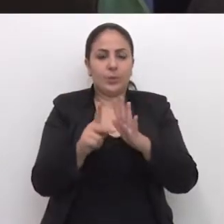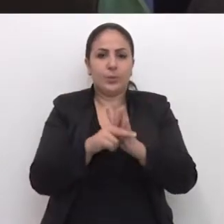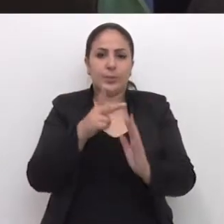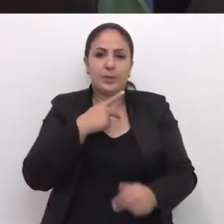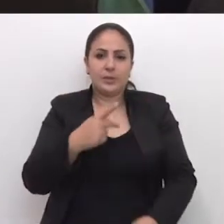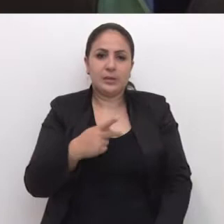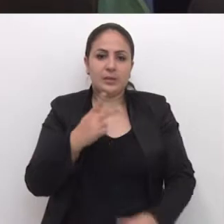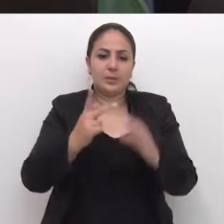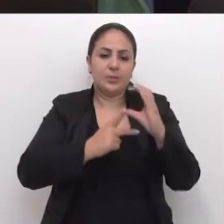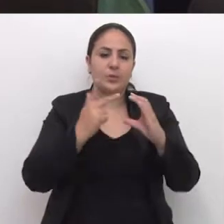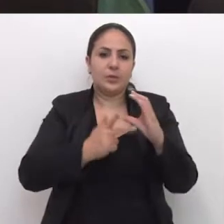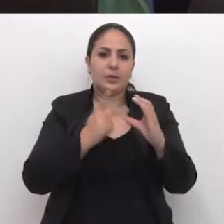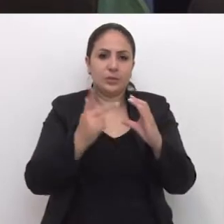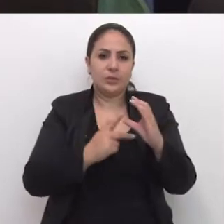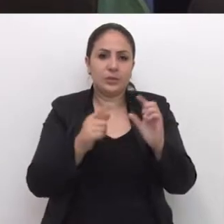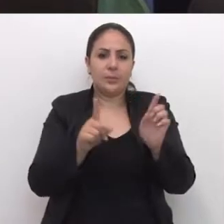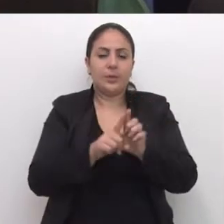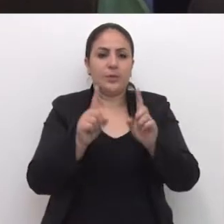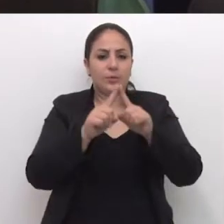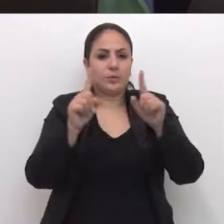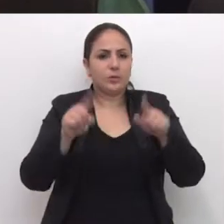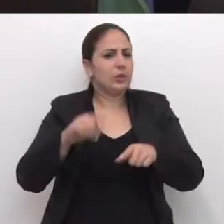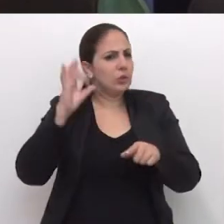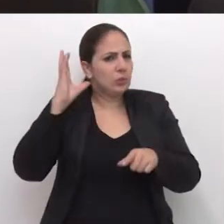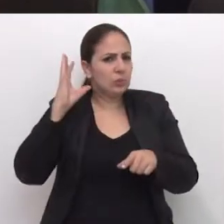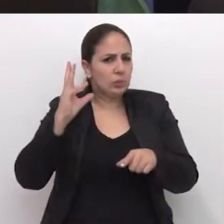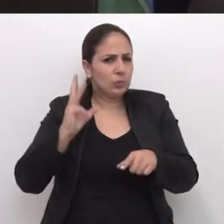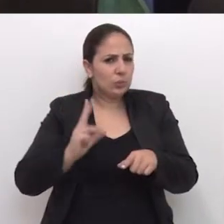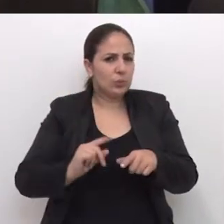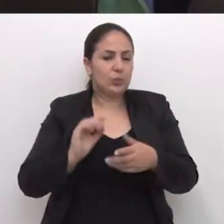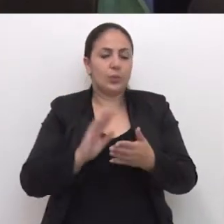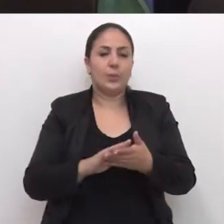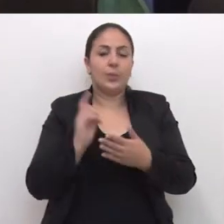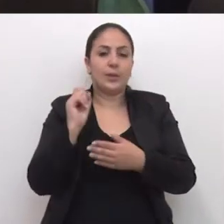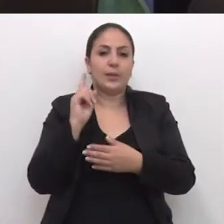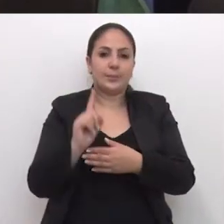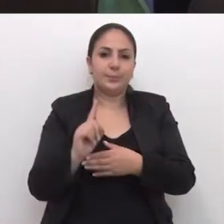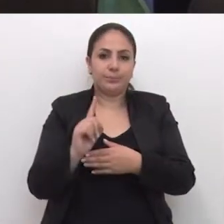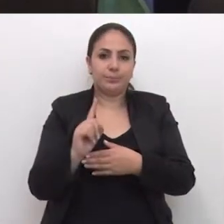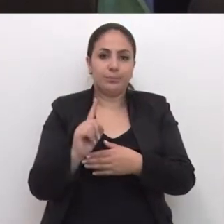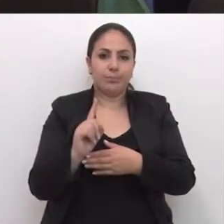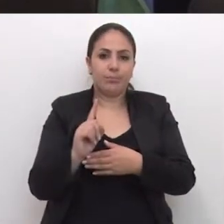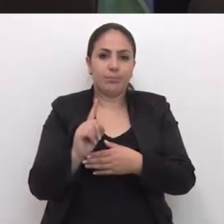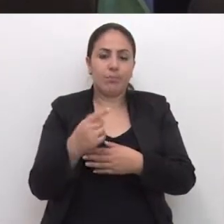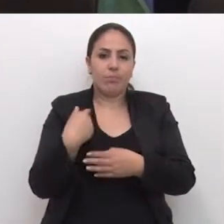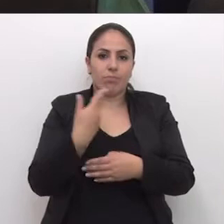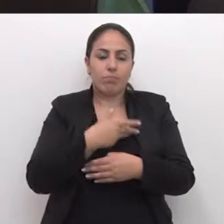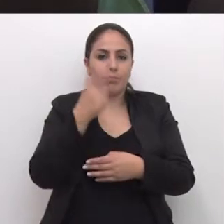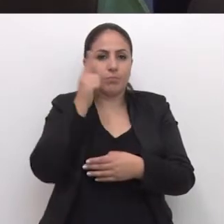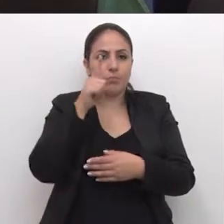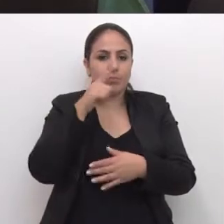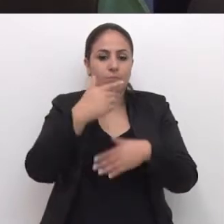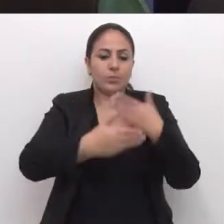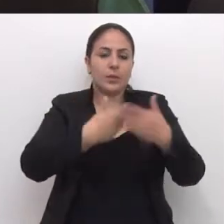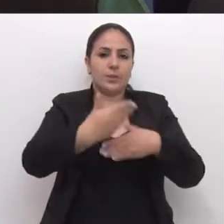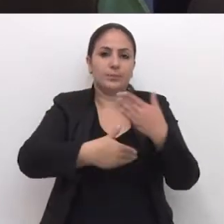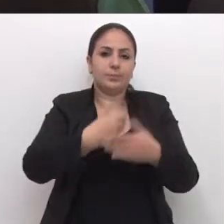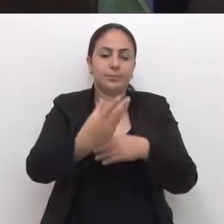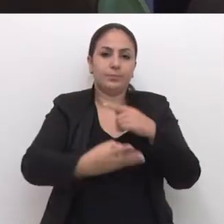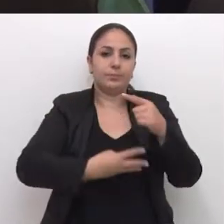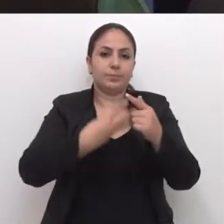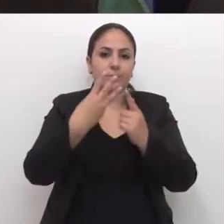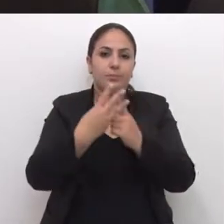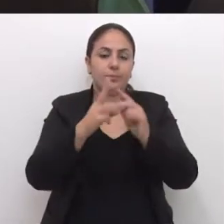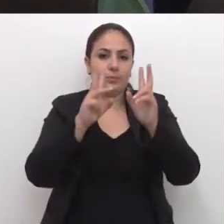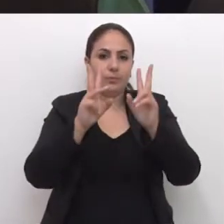do presidente da Câmara e dos funcionários da Câmara em si foi no sentido da gente